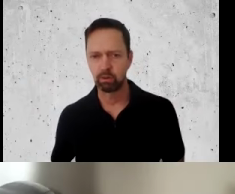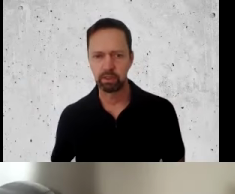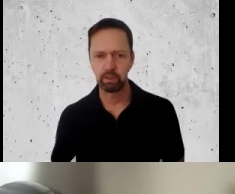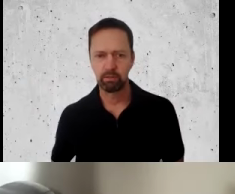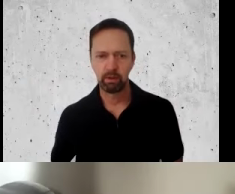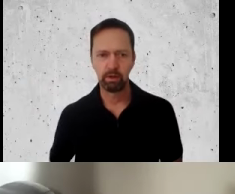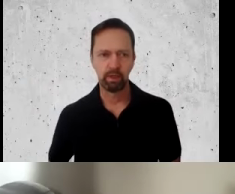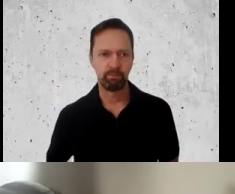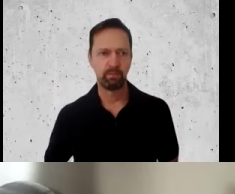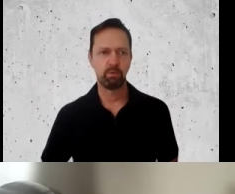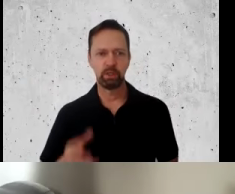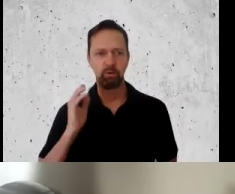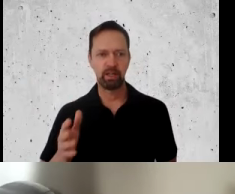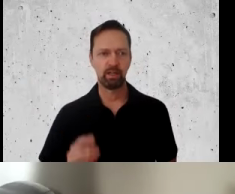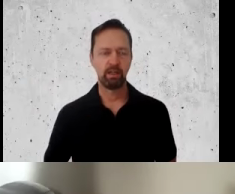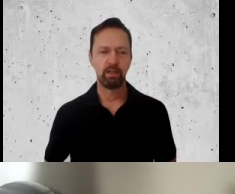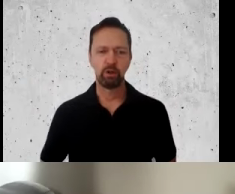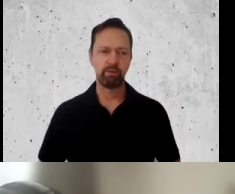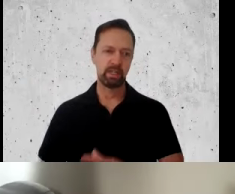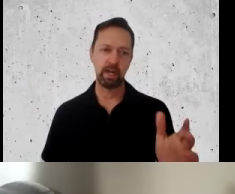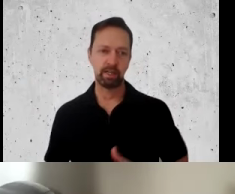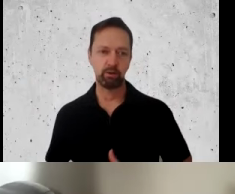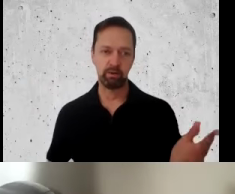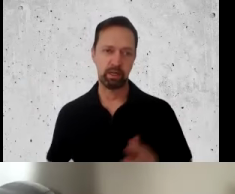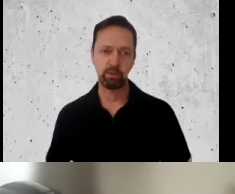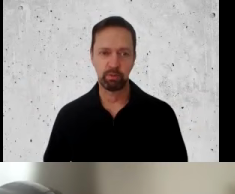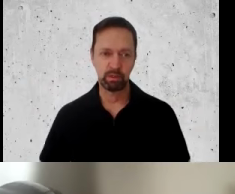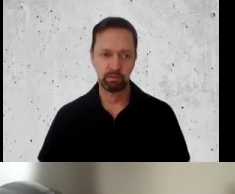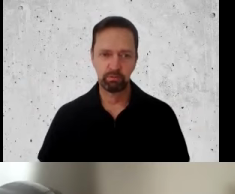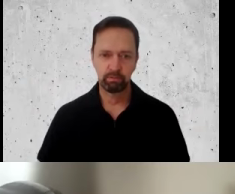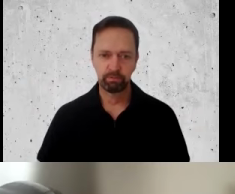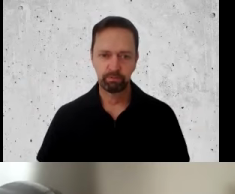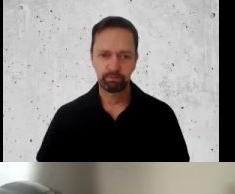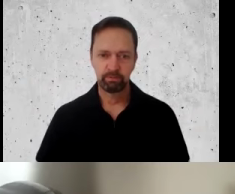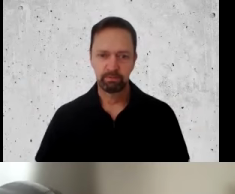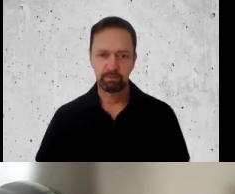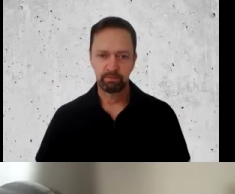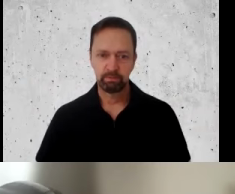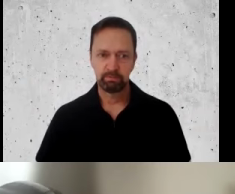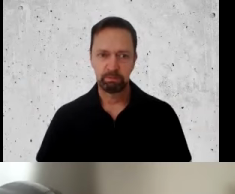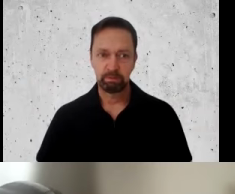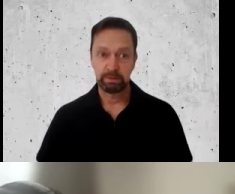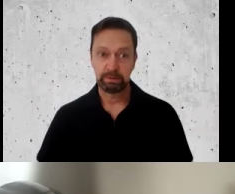falar alguma coisa. Estou botando ela, eu não avisei ela que eu ia falar isso, mas...